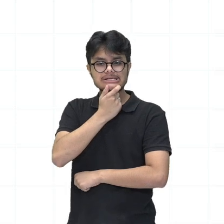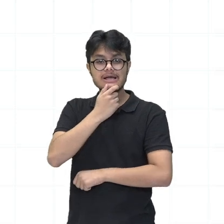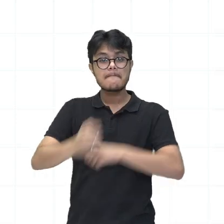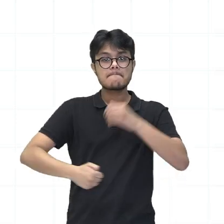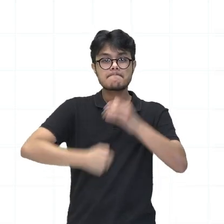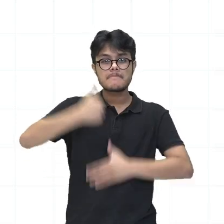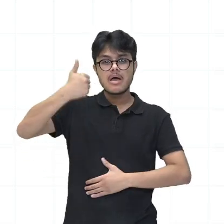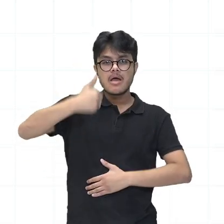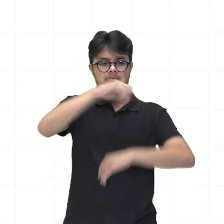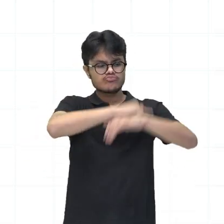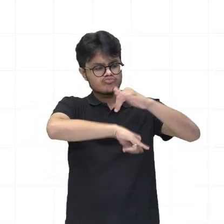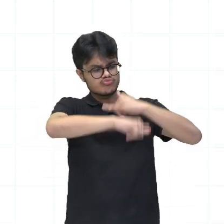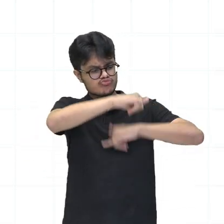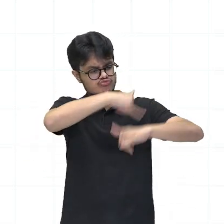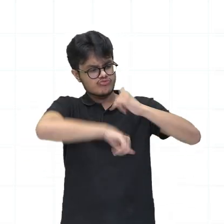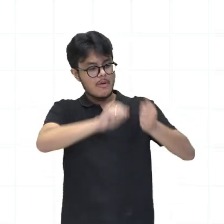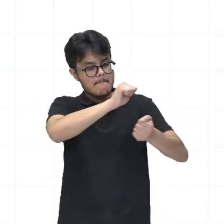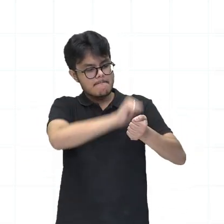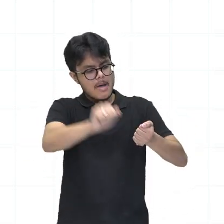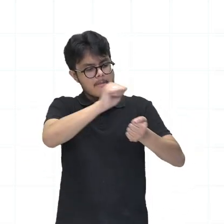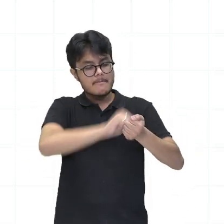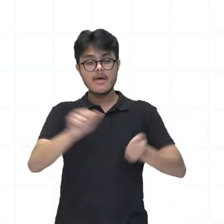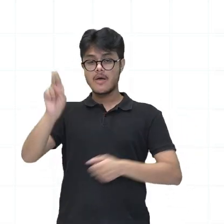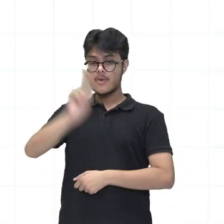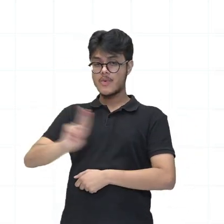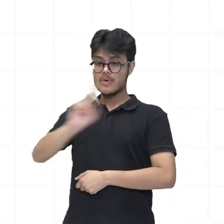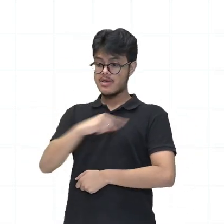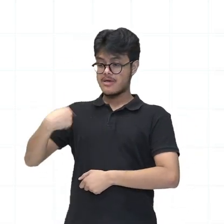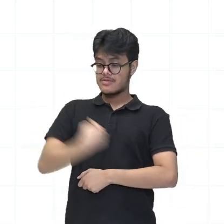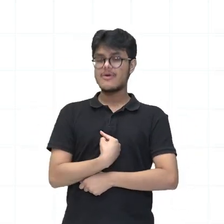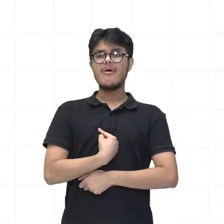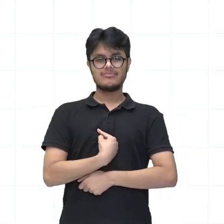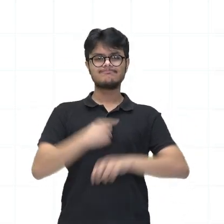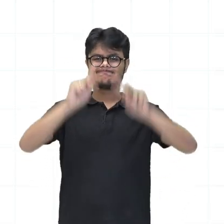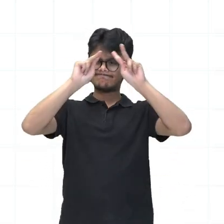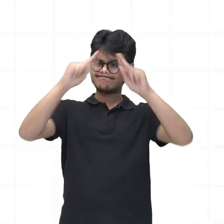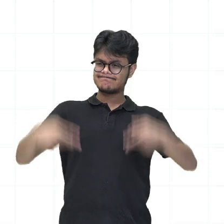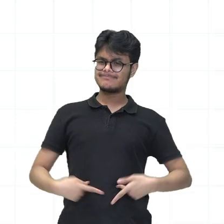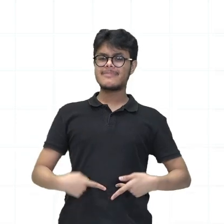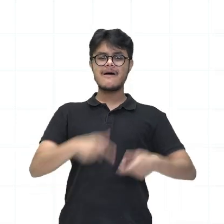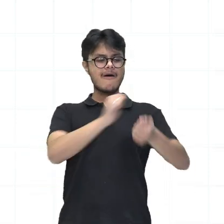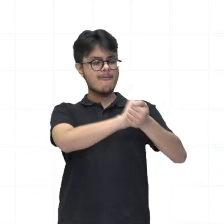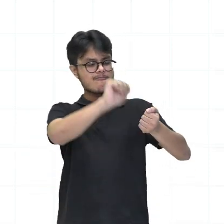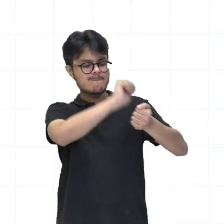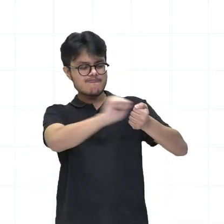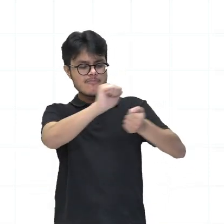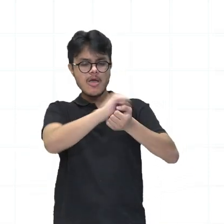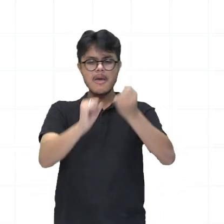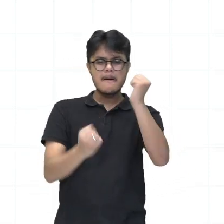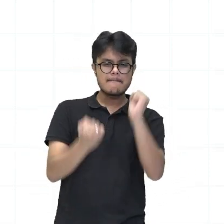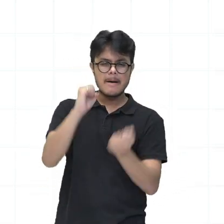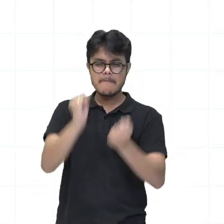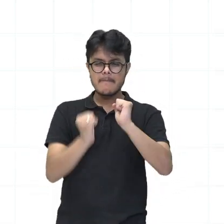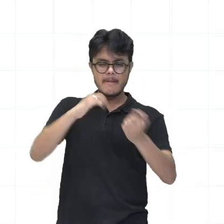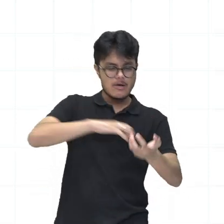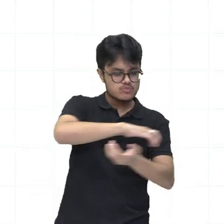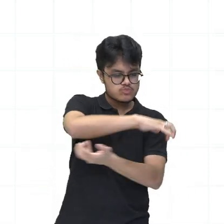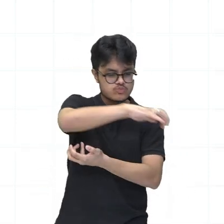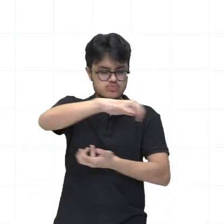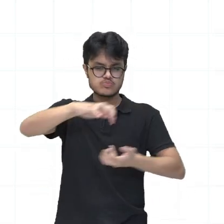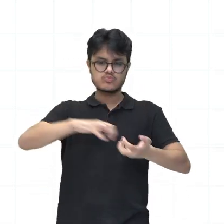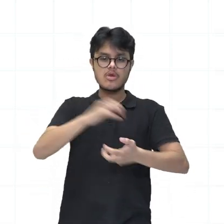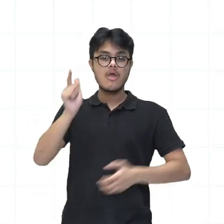de energia utilizada pelo homem, né? Então, a gente teve o uso